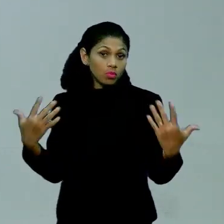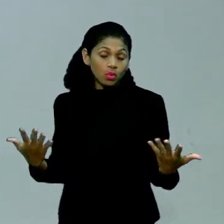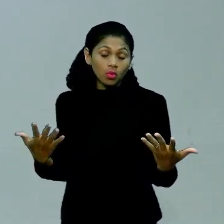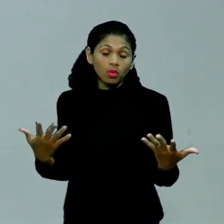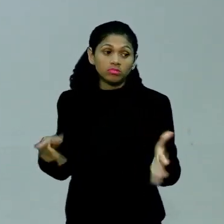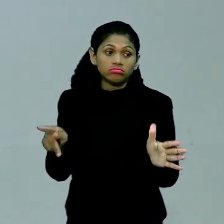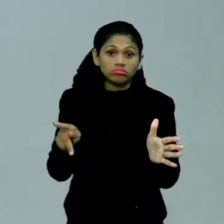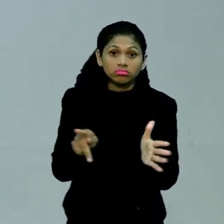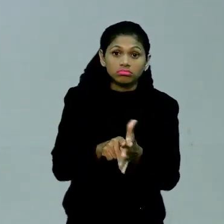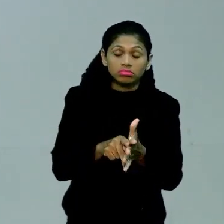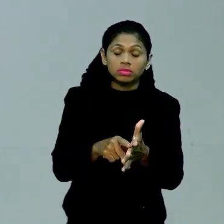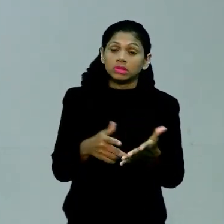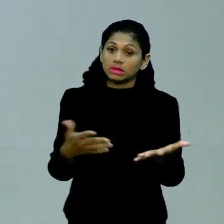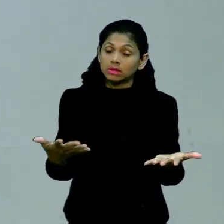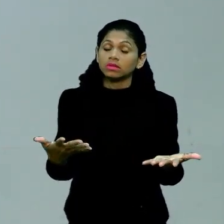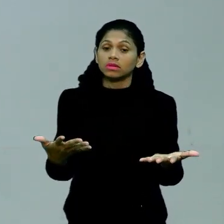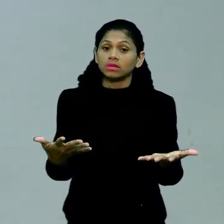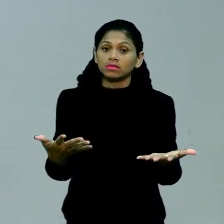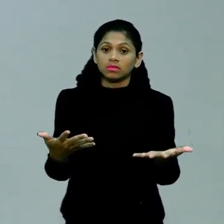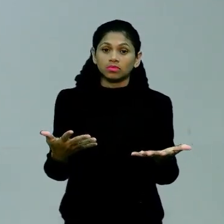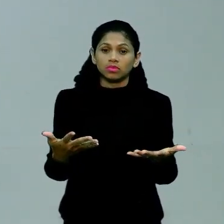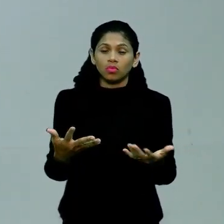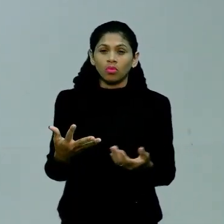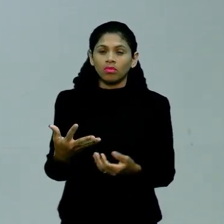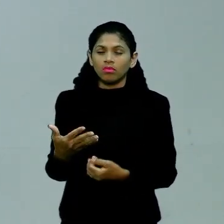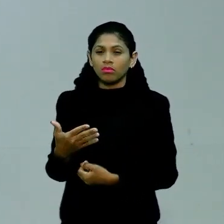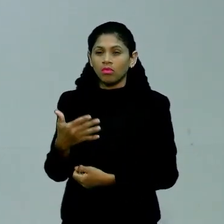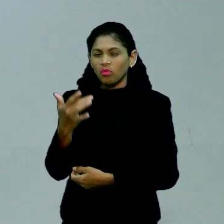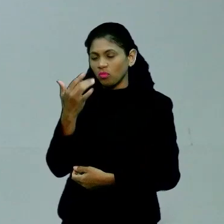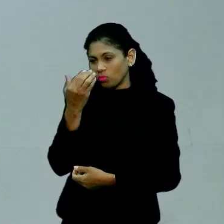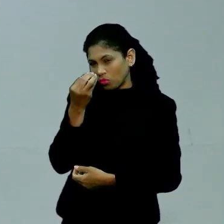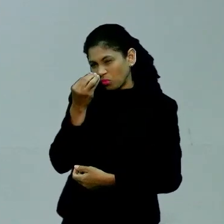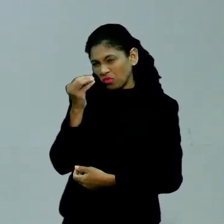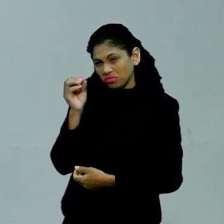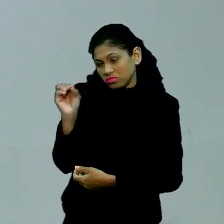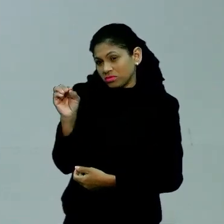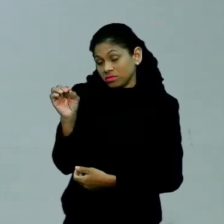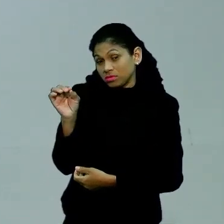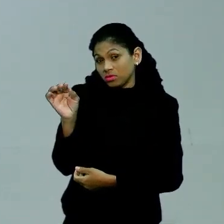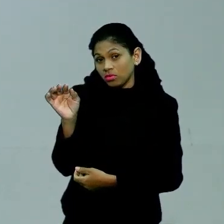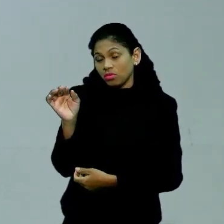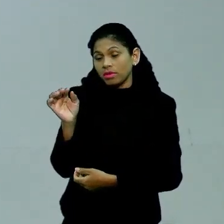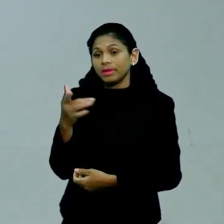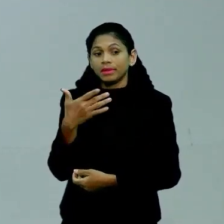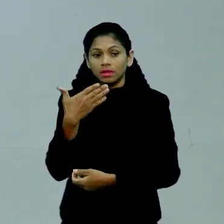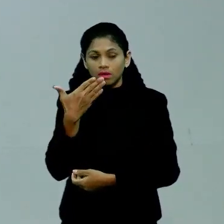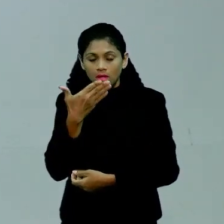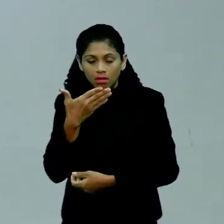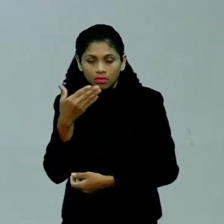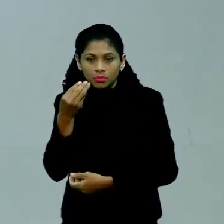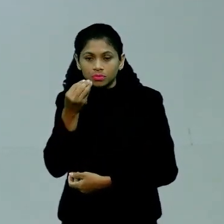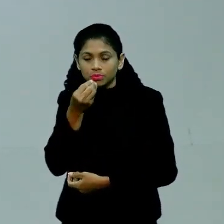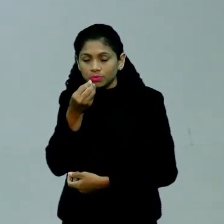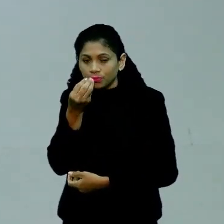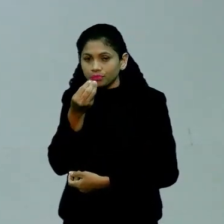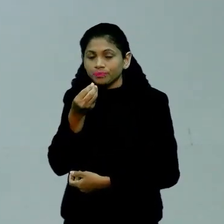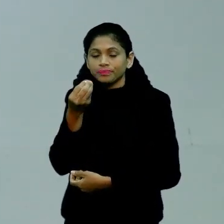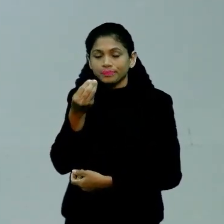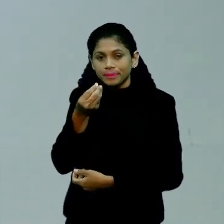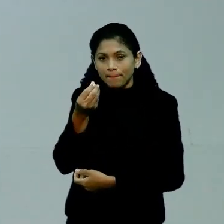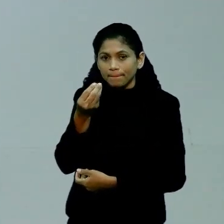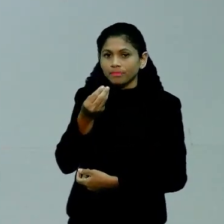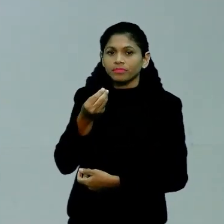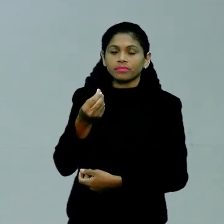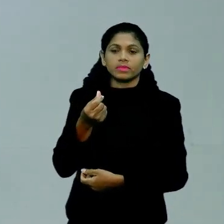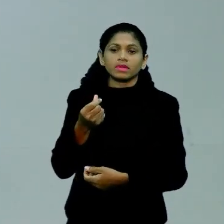essas? Principalmente o odor e o paladar. Então, fiz o uso de uma bomba, de uma